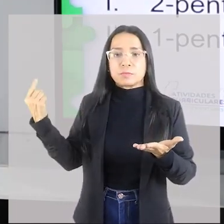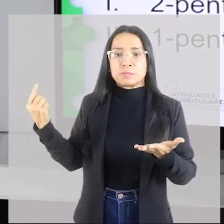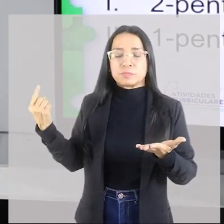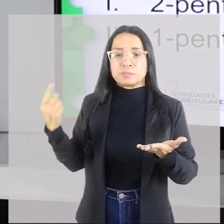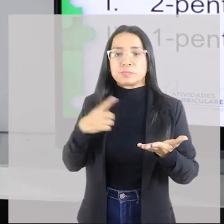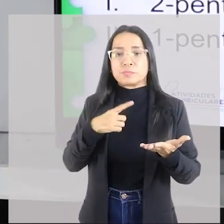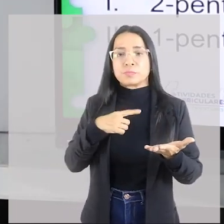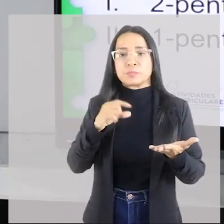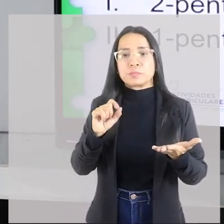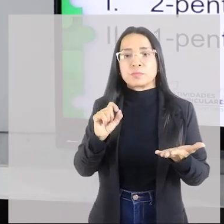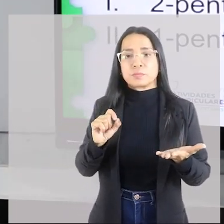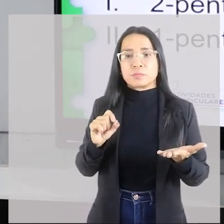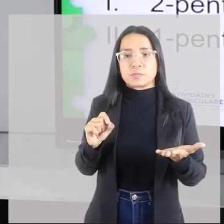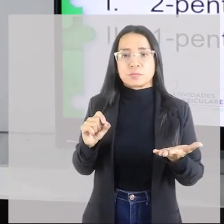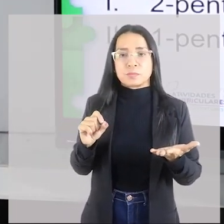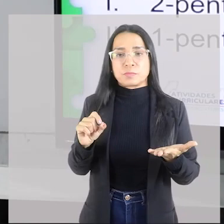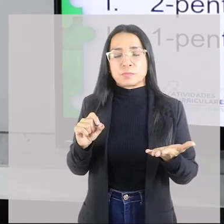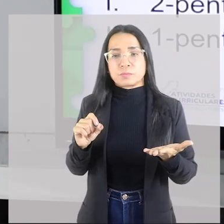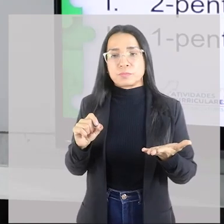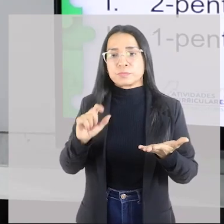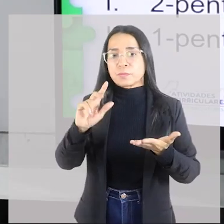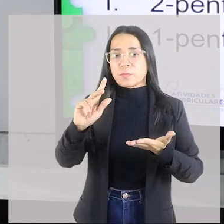Bem aqui você tem